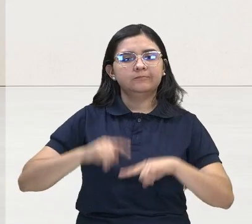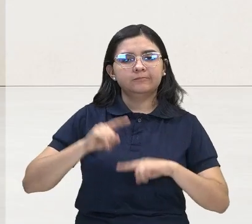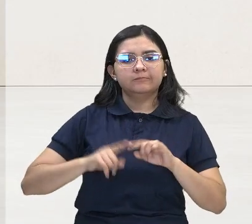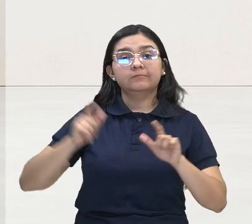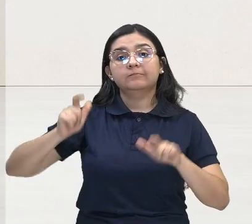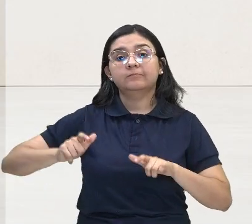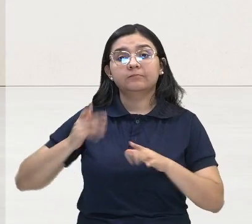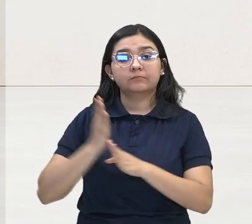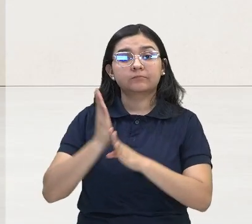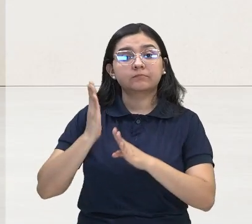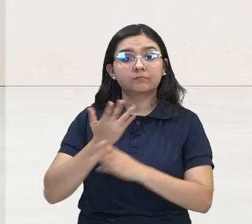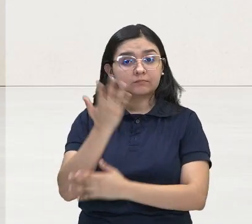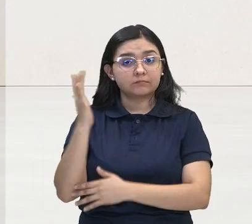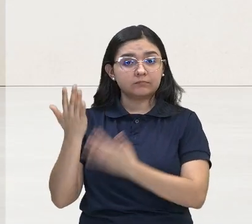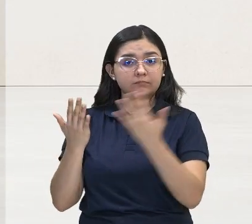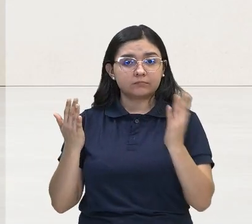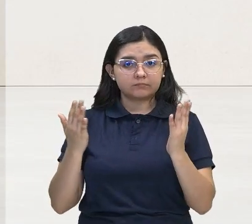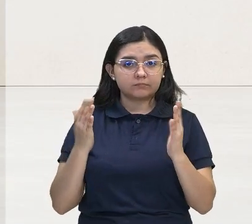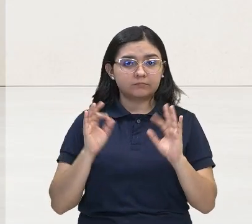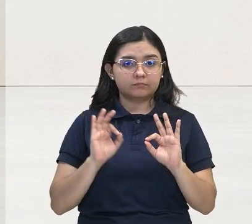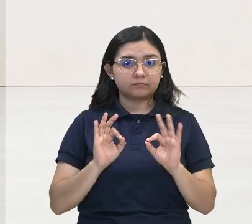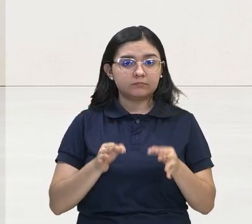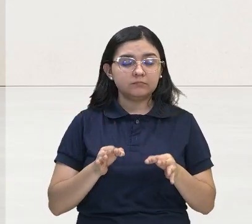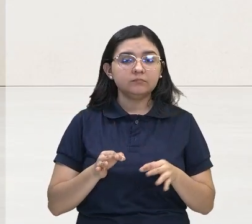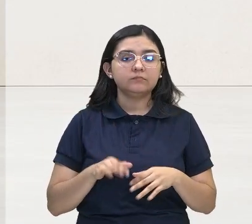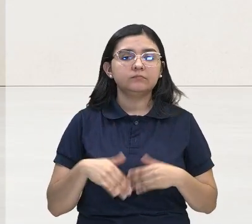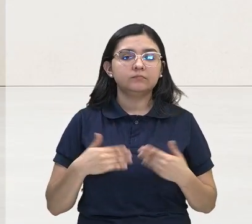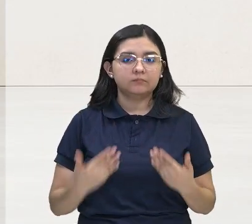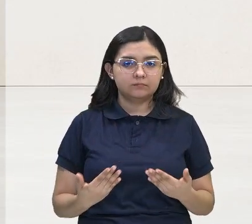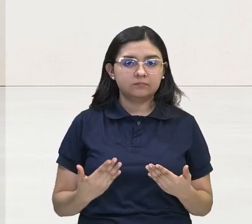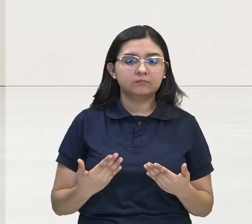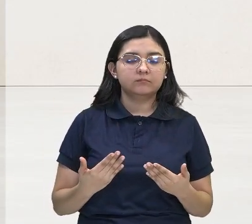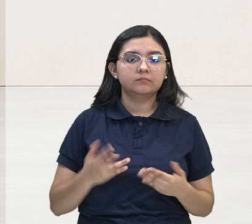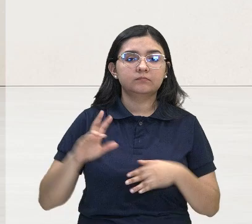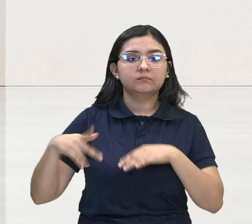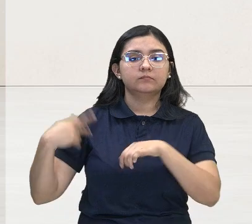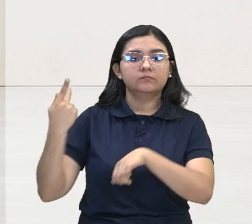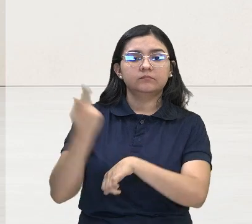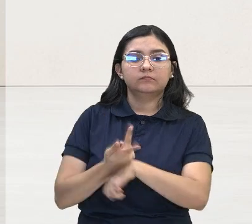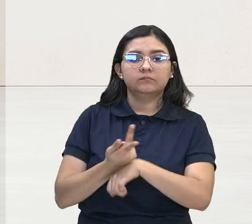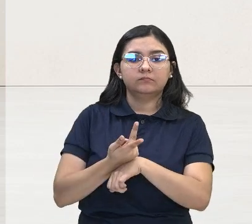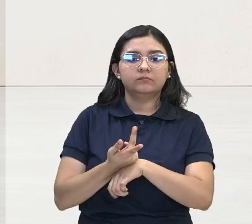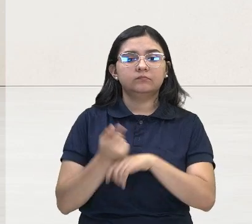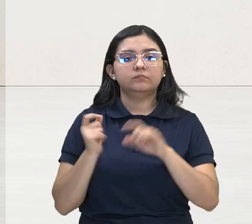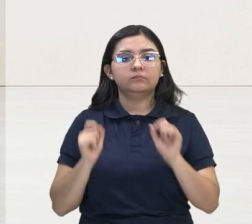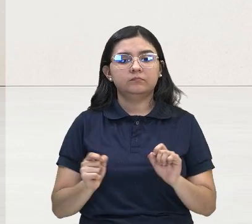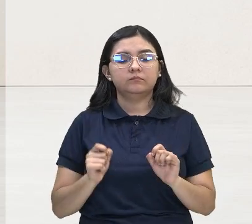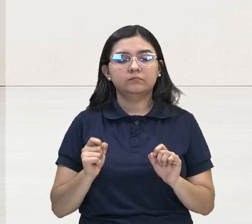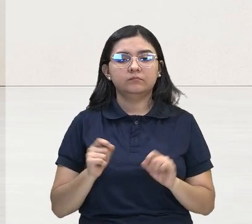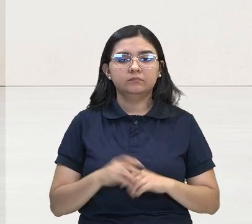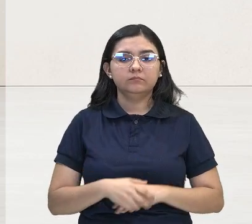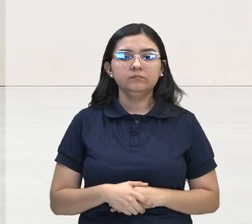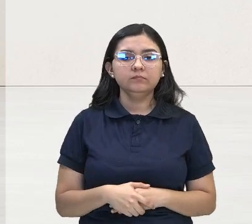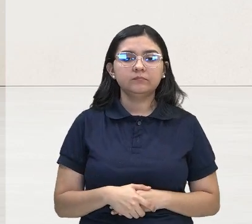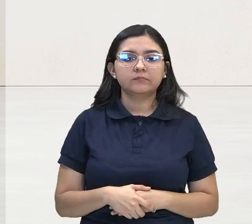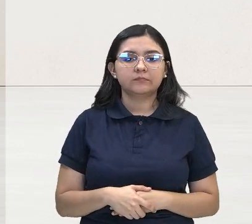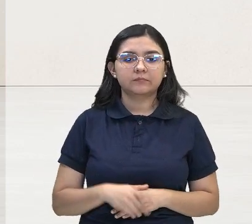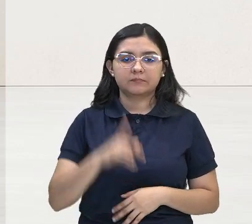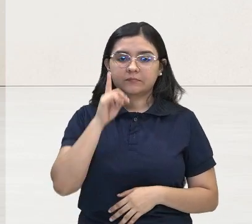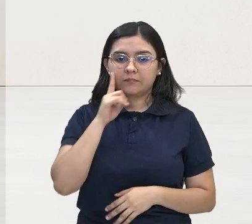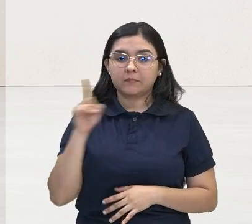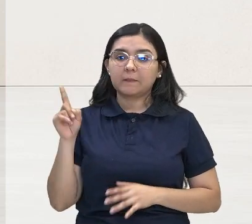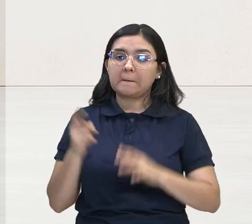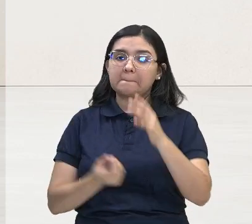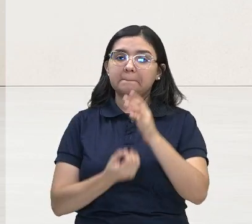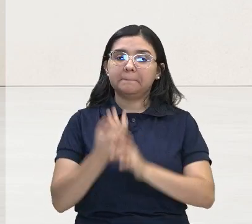de onde? Da natureza. Ok, extrair a matéria-prima, depois vou fazer o quê? Olha só, eu vou